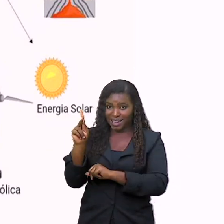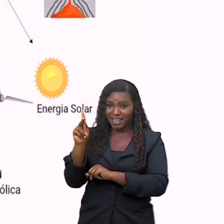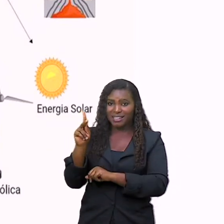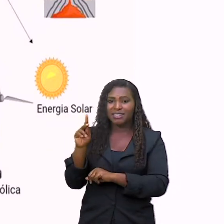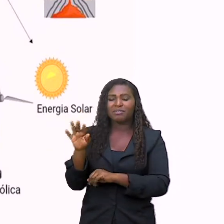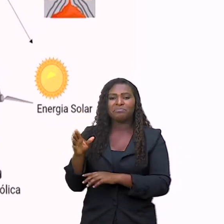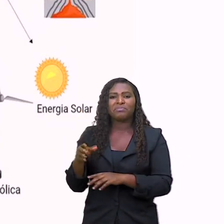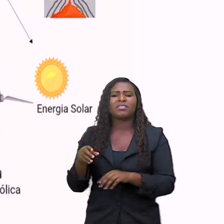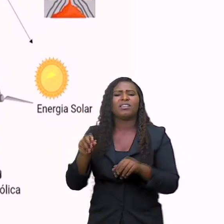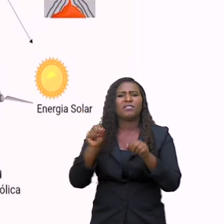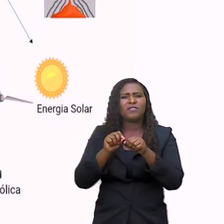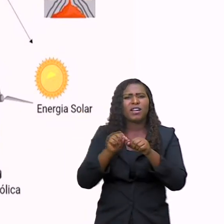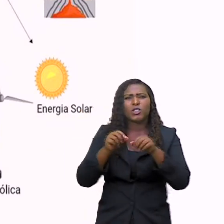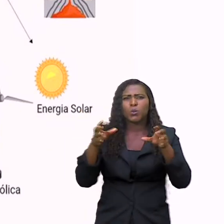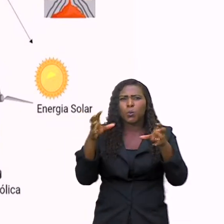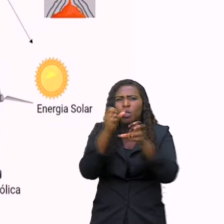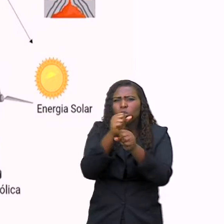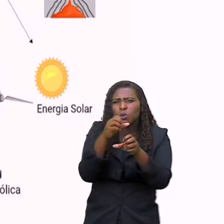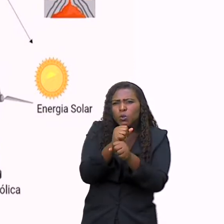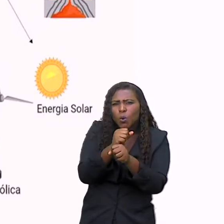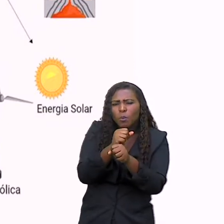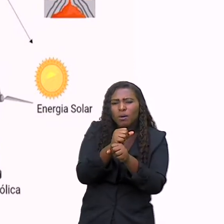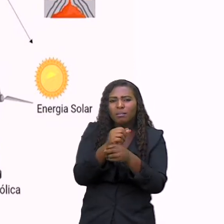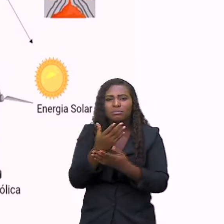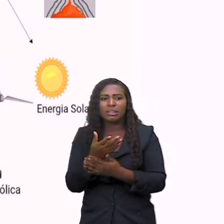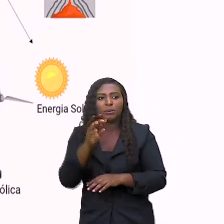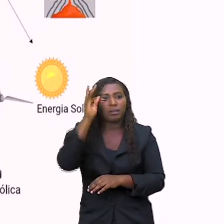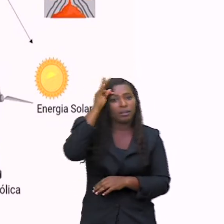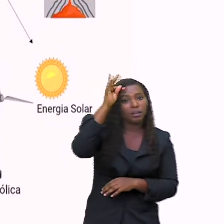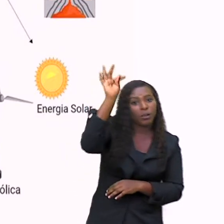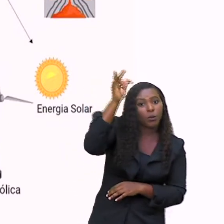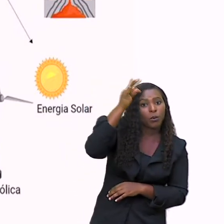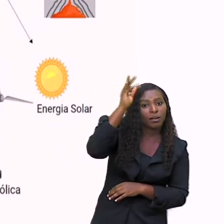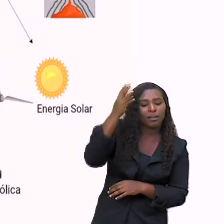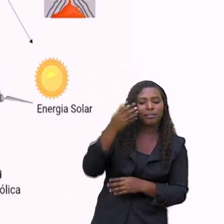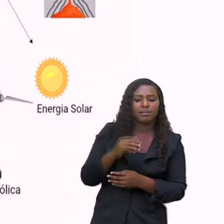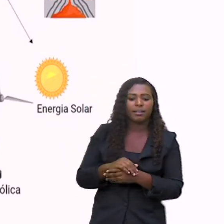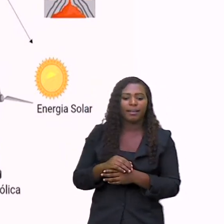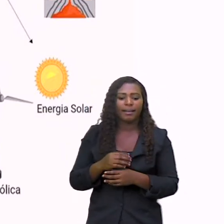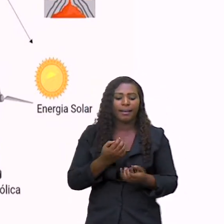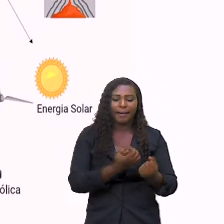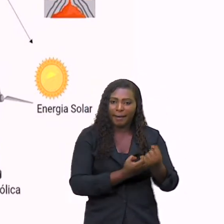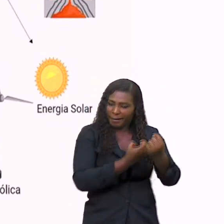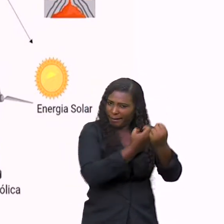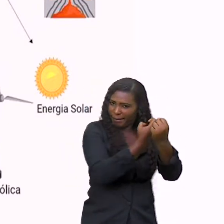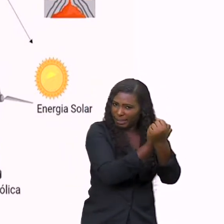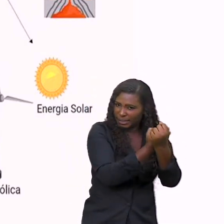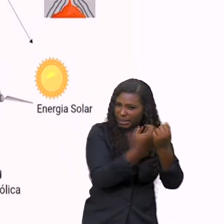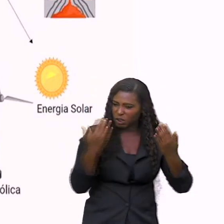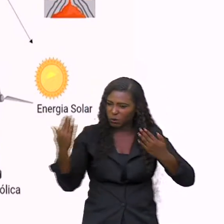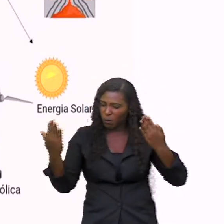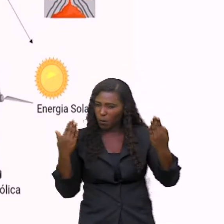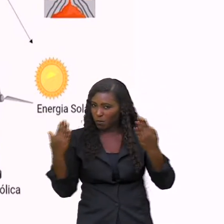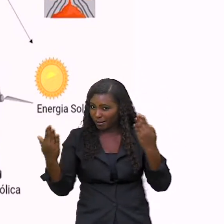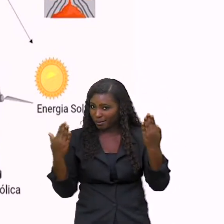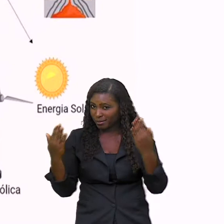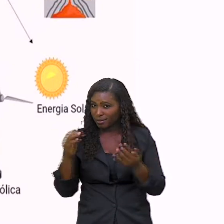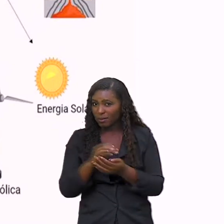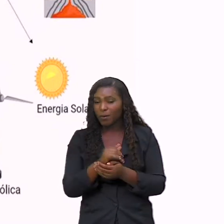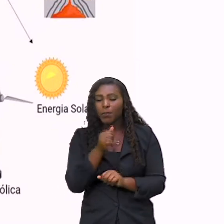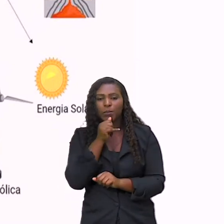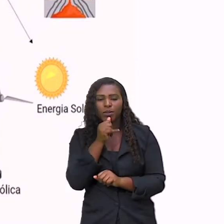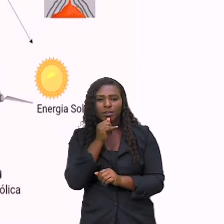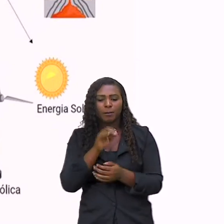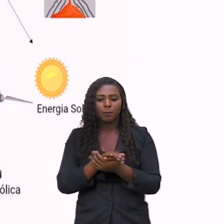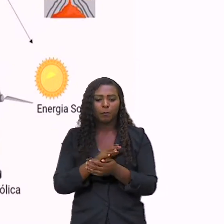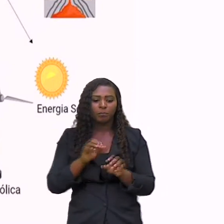A teoria da equiparação de energia estabelece que cada grau de liberdade de um